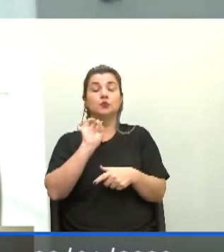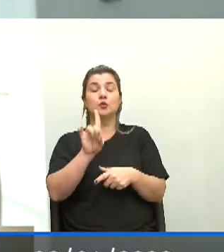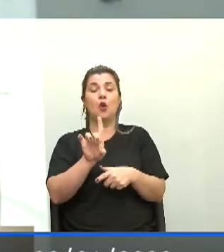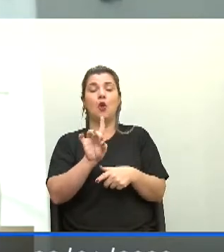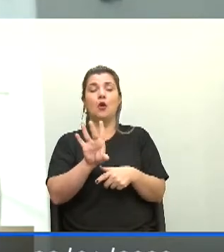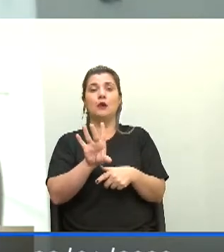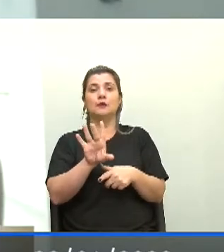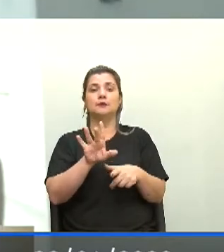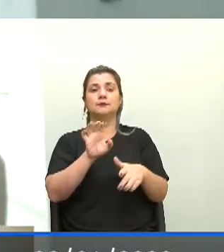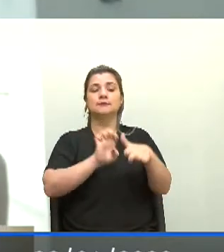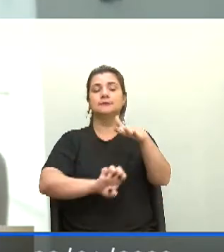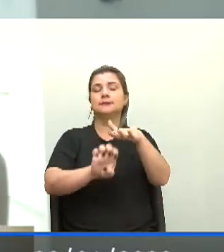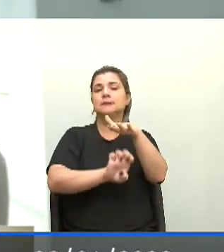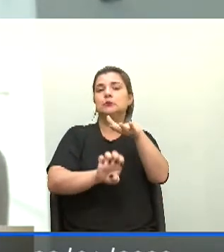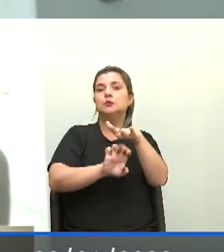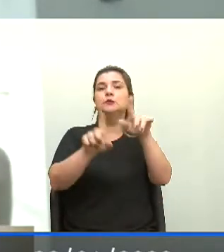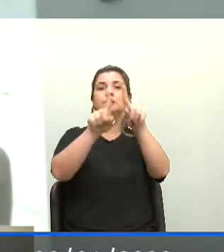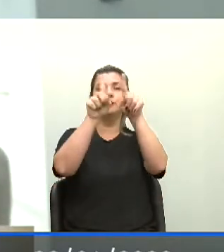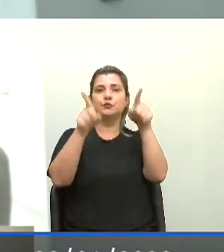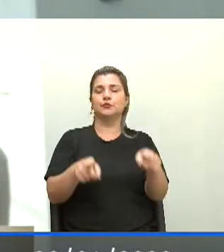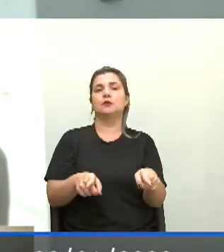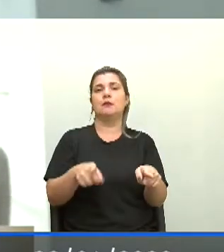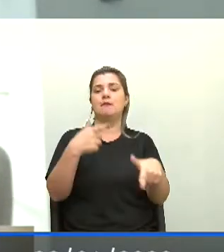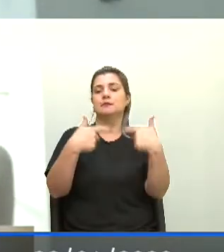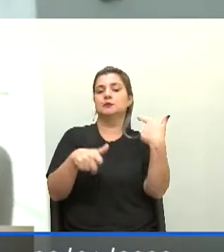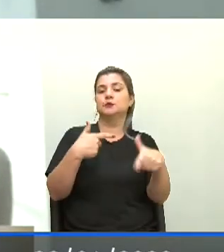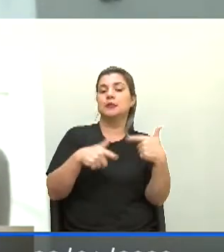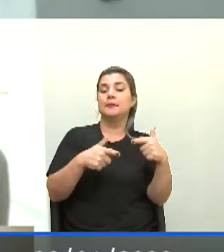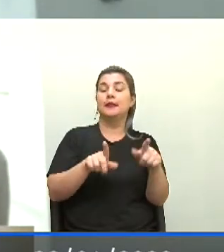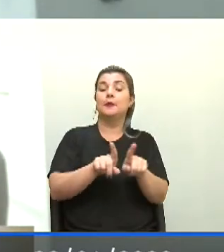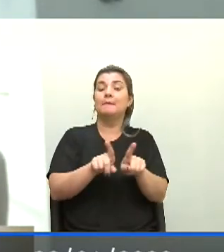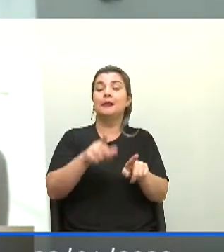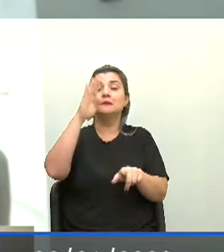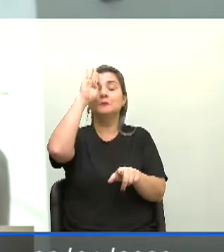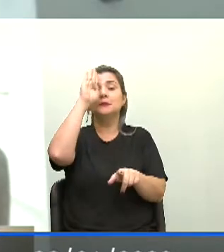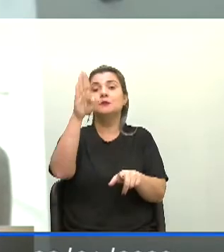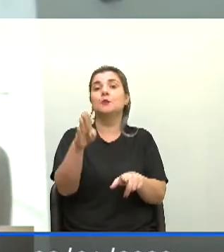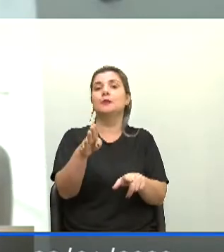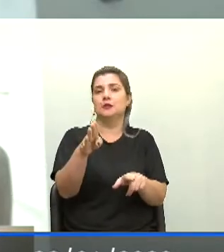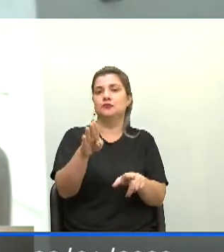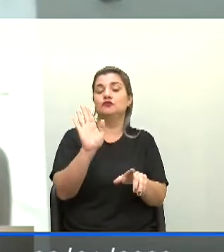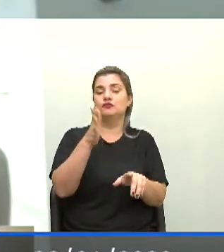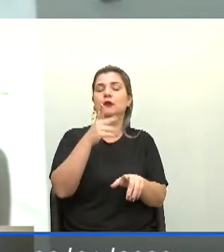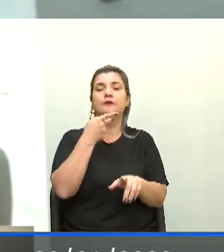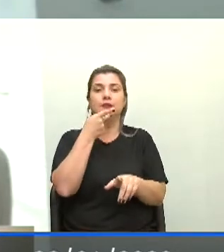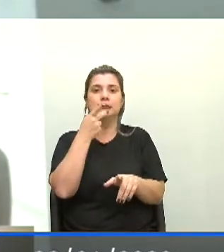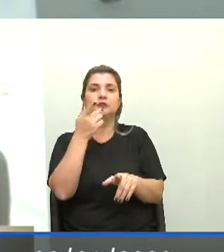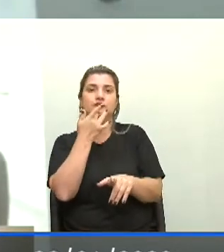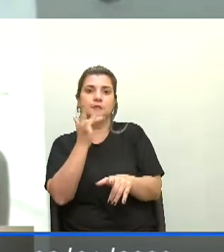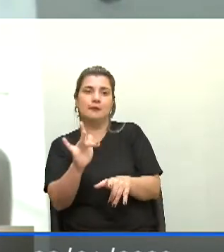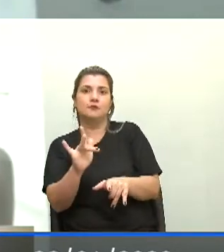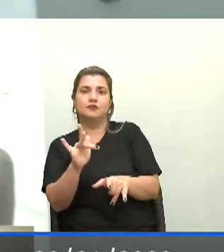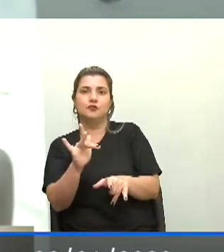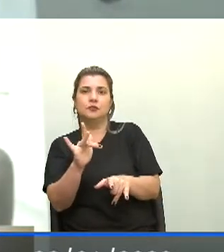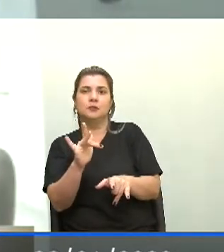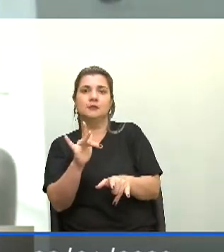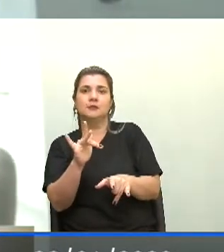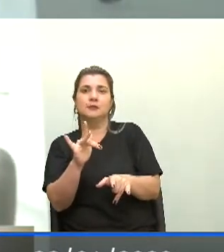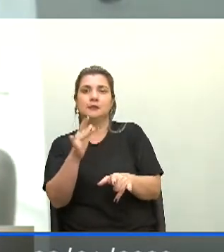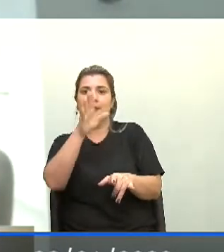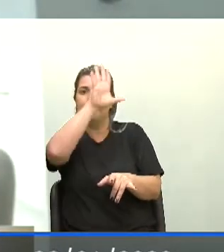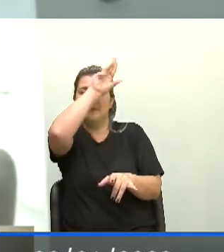não só dos funcionários, mas principalmente, eu falei de tarde, da prefeitura, da região,